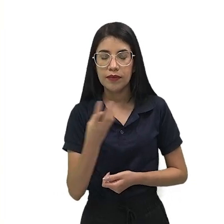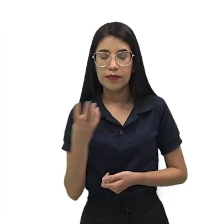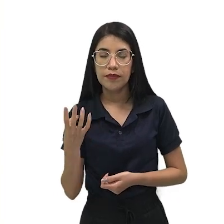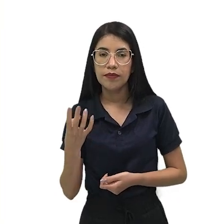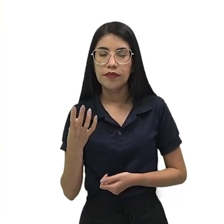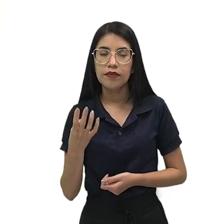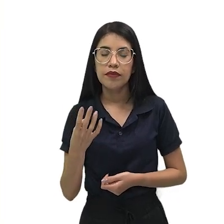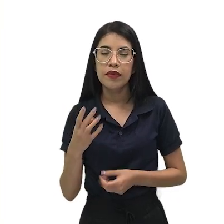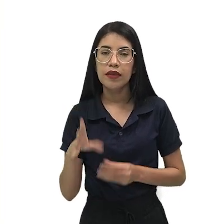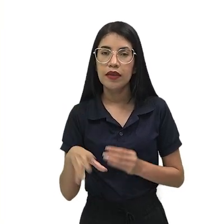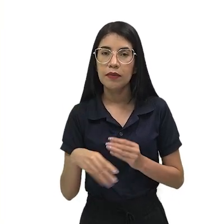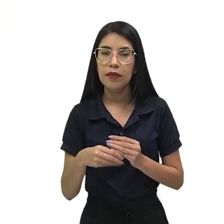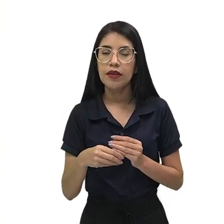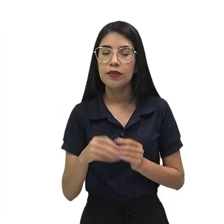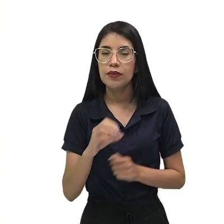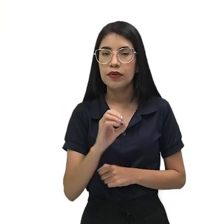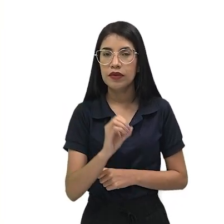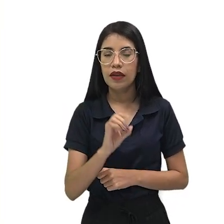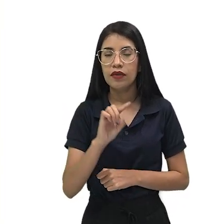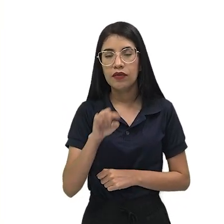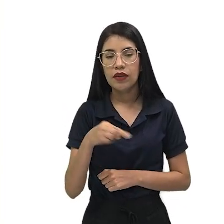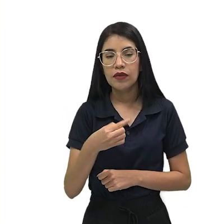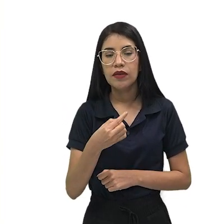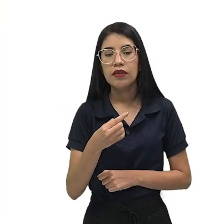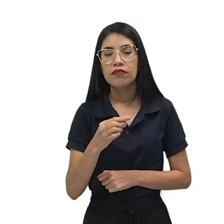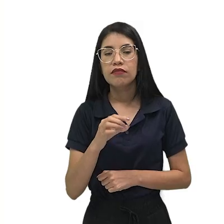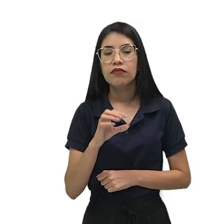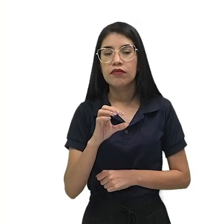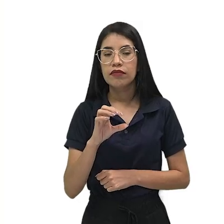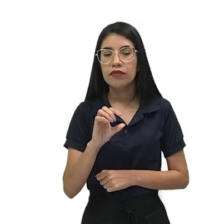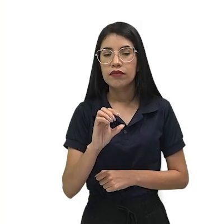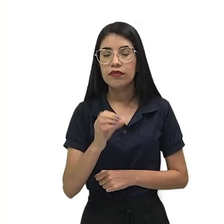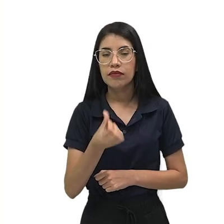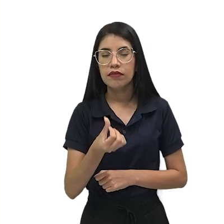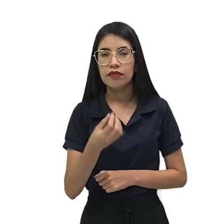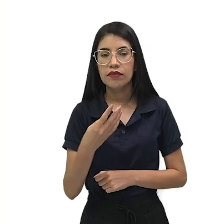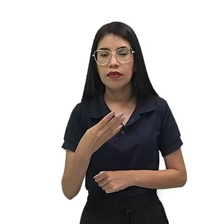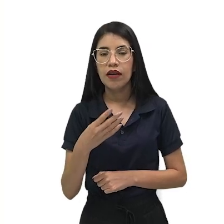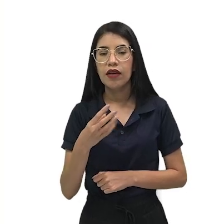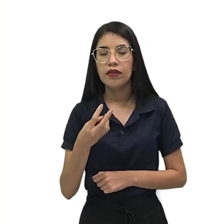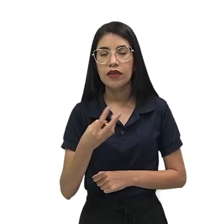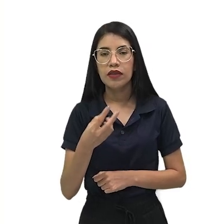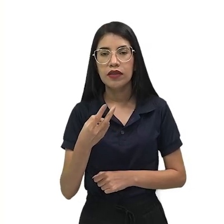vírgula, acrescentando o zero. Então, zero, porque você retirou vírgula.